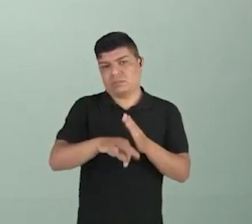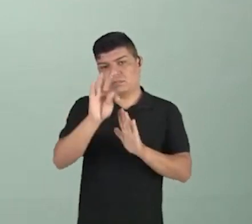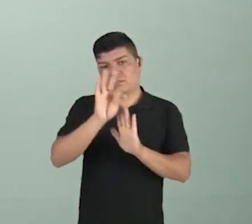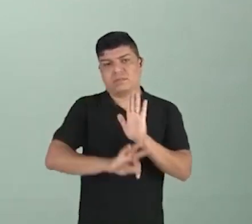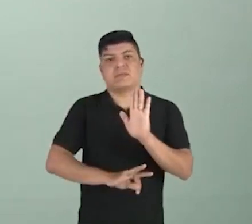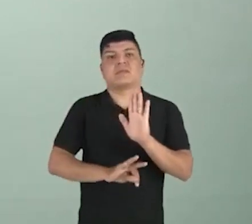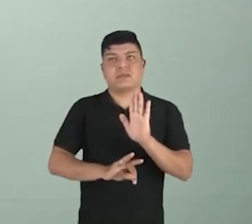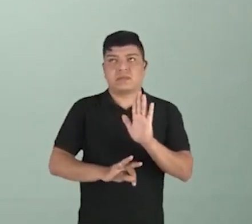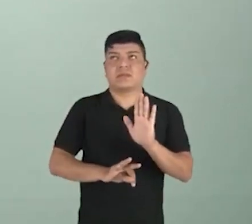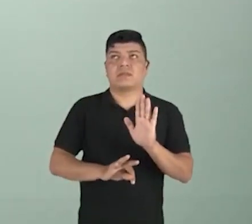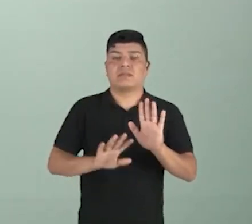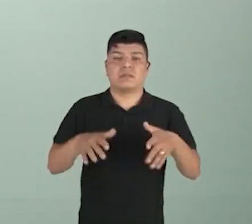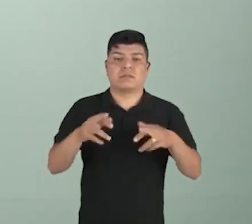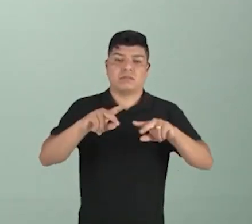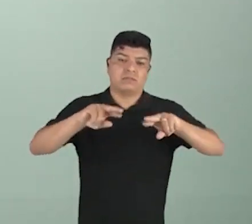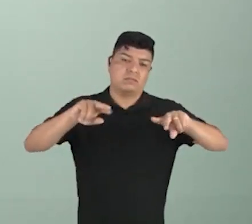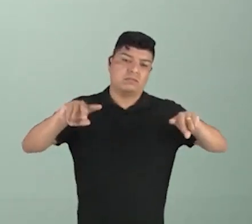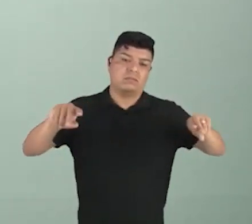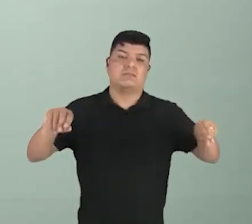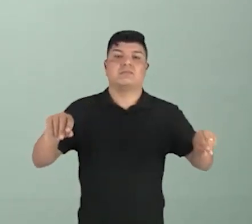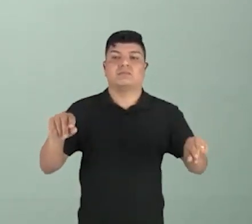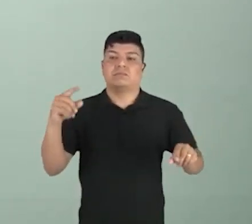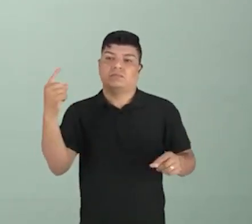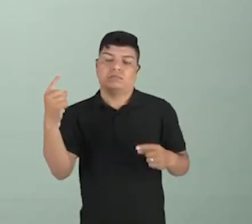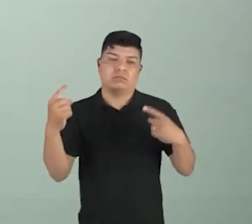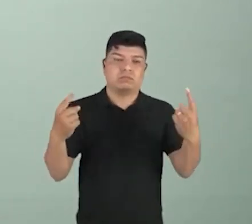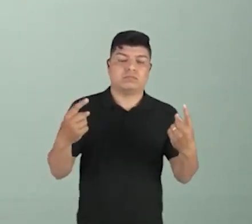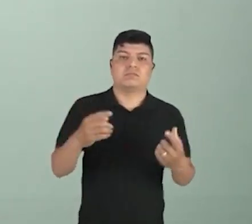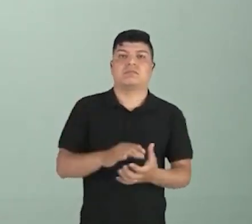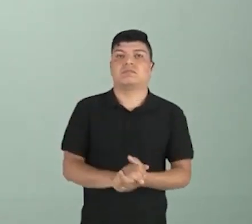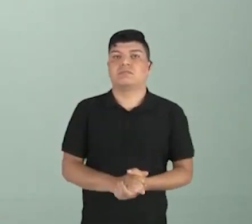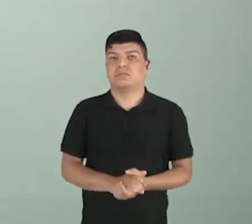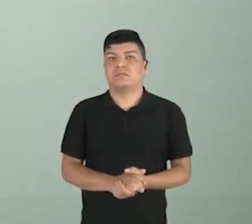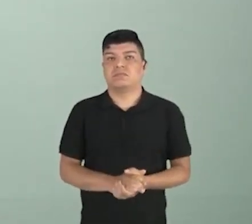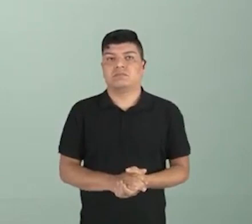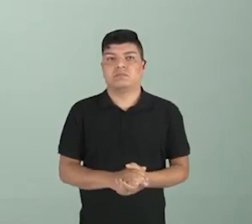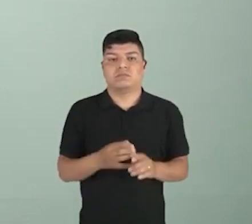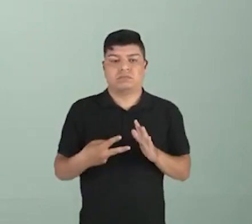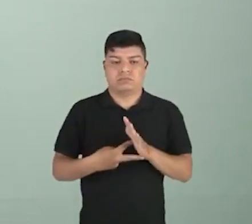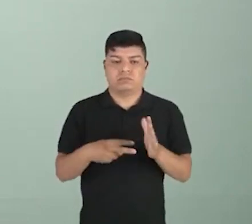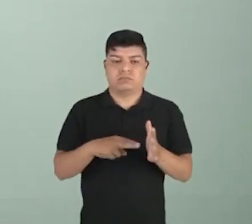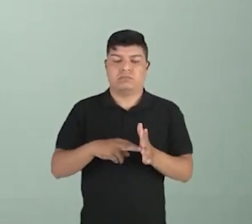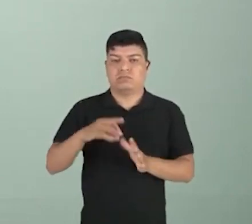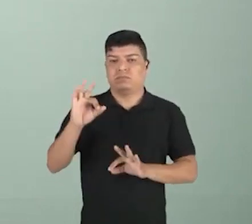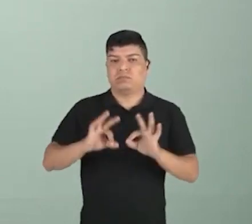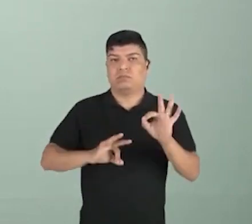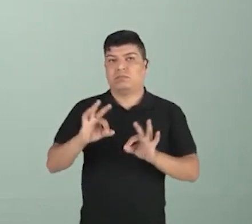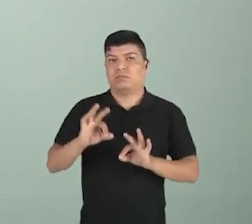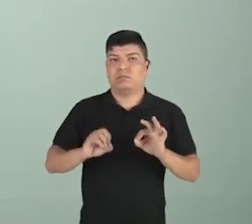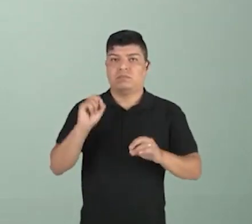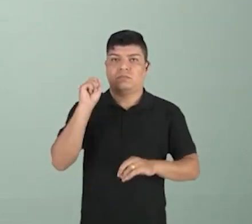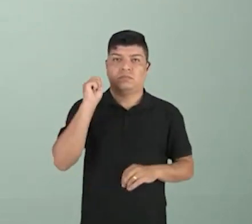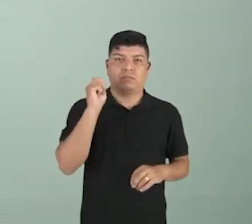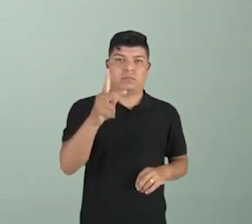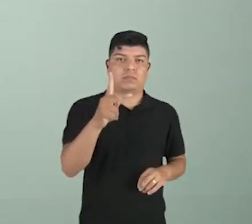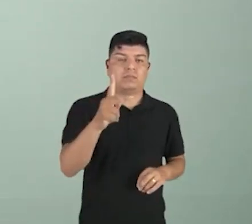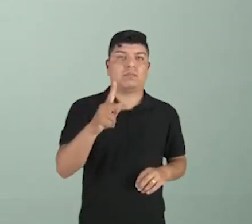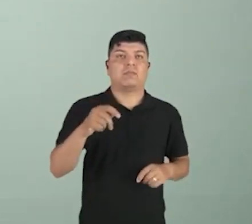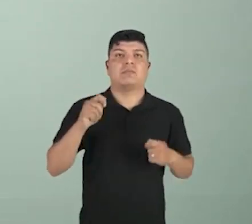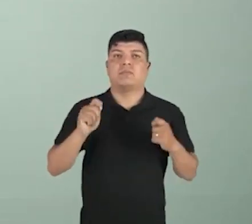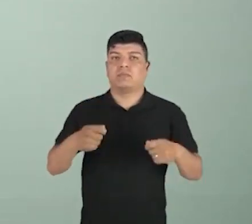do texto, entender qual a diferença de um para o outro e os sentidos que eles constroem, ok? Então,